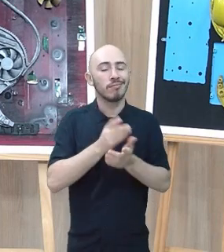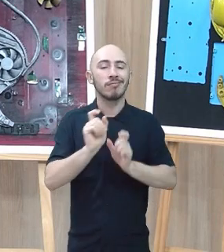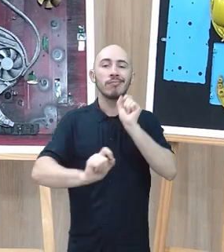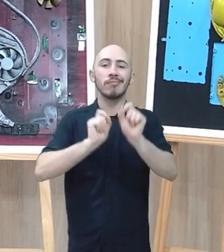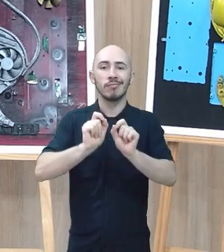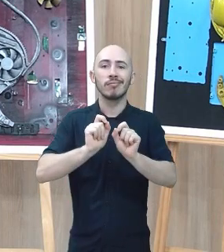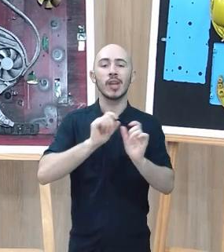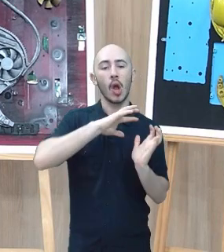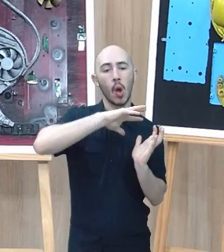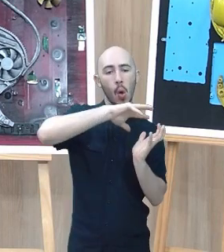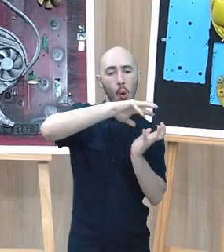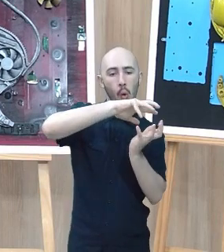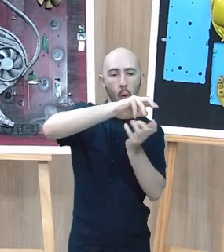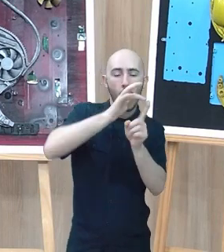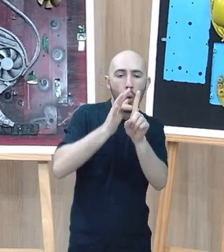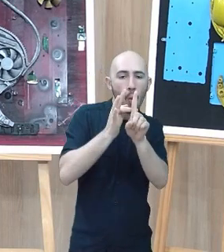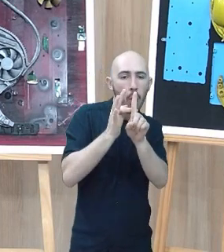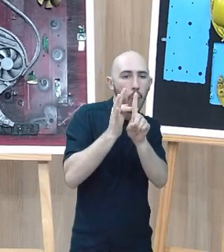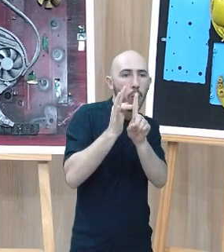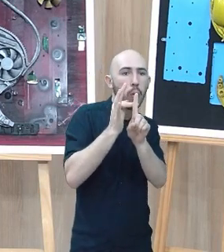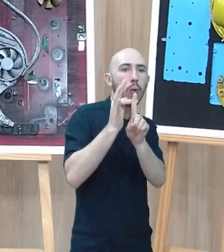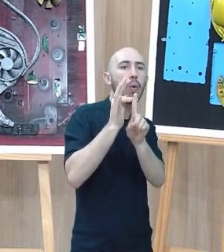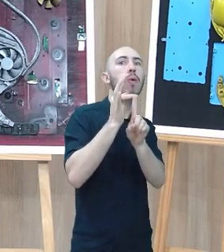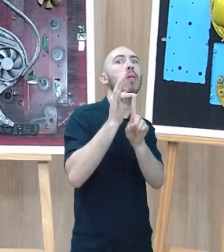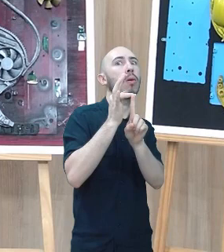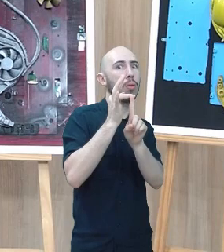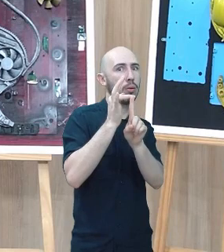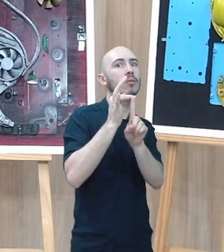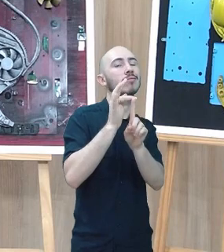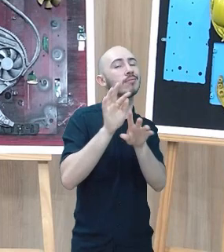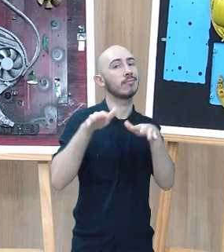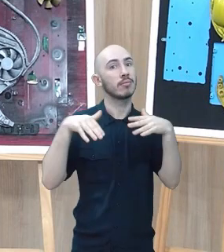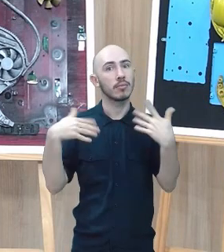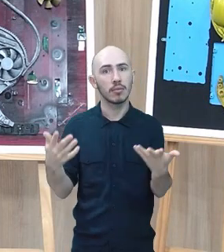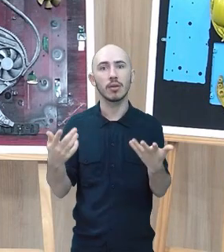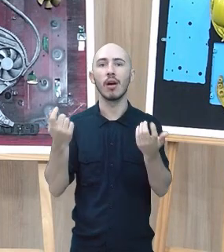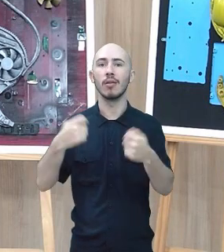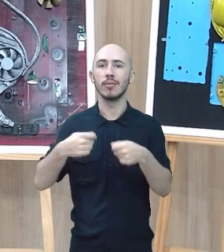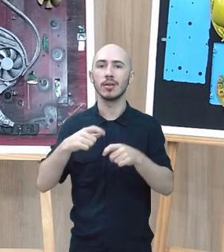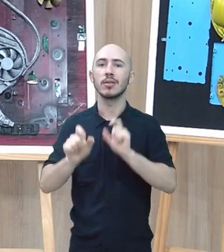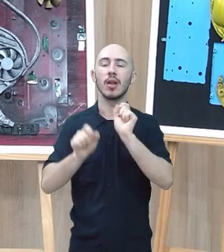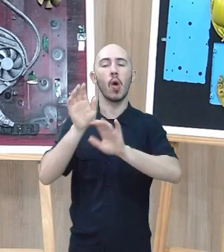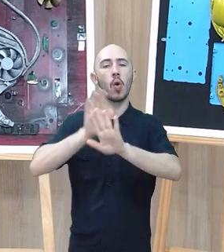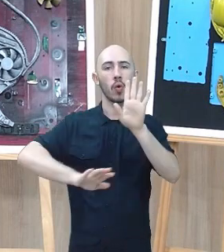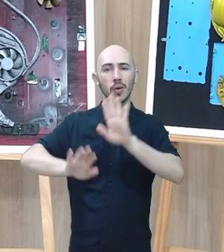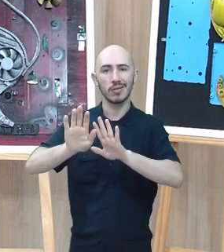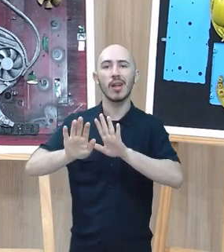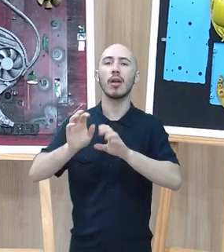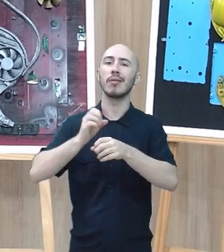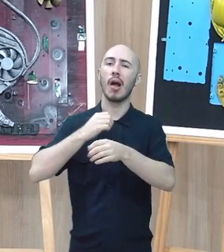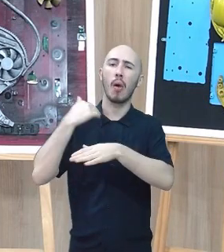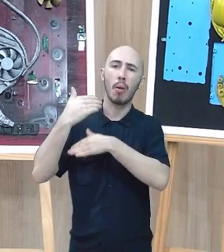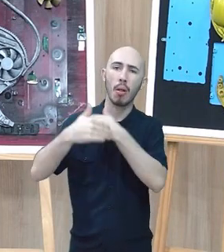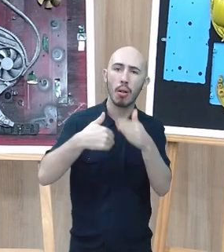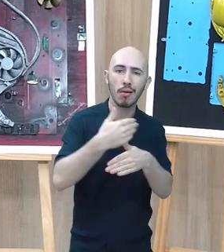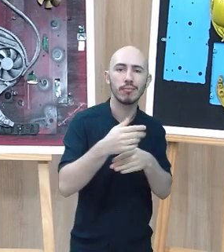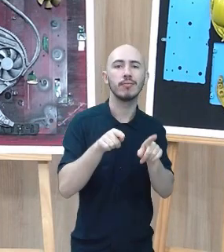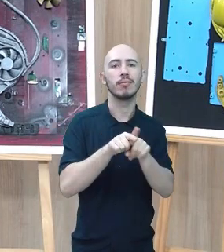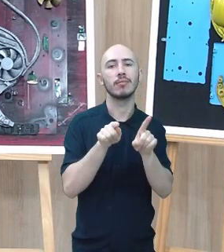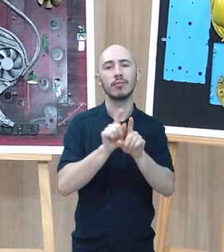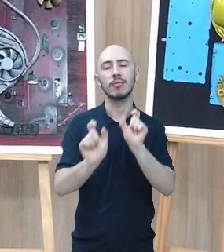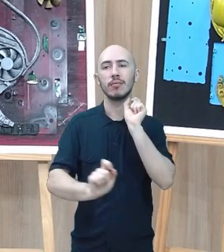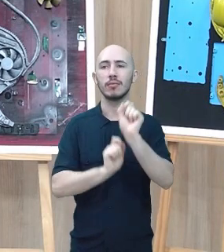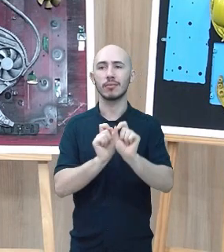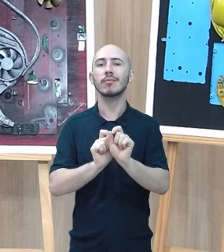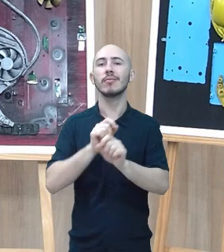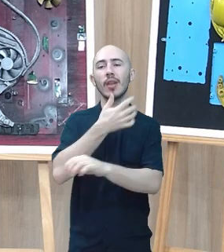do efeito estufa, que vem se intensificando, né, nas últimas décadas e causa também danos nas